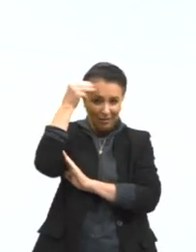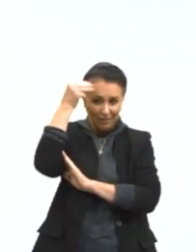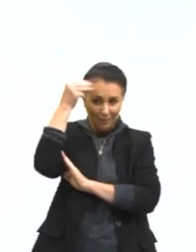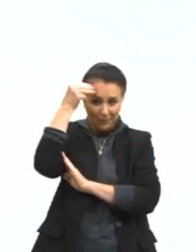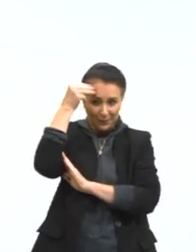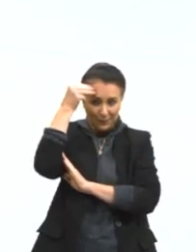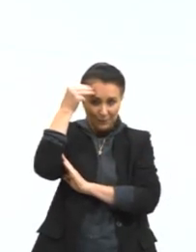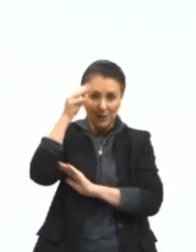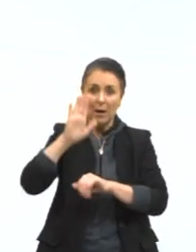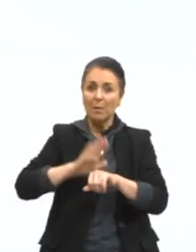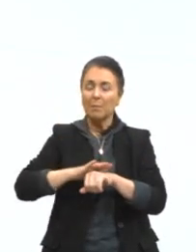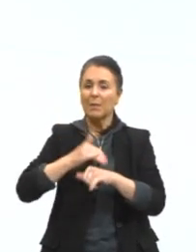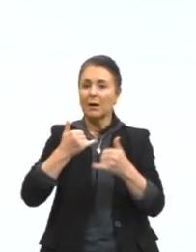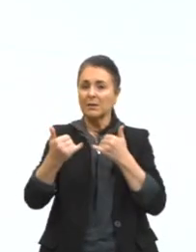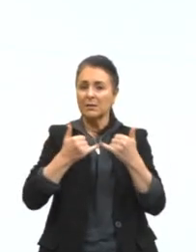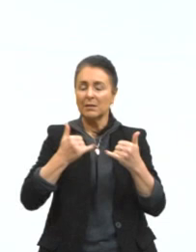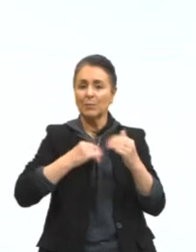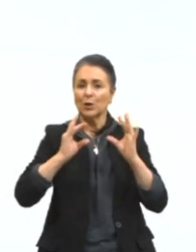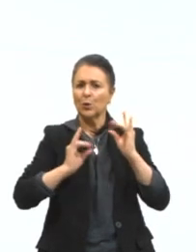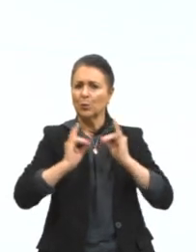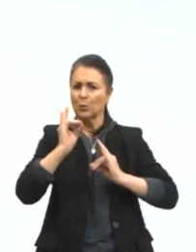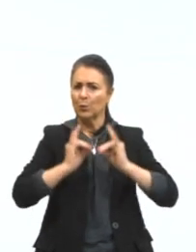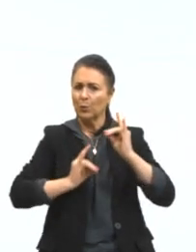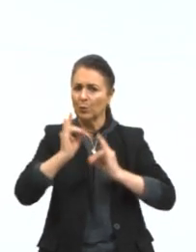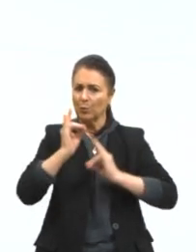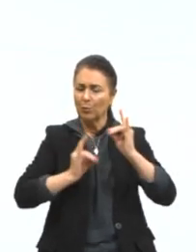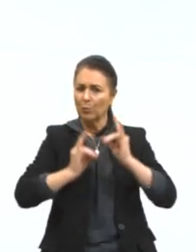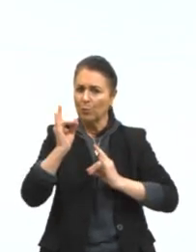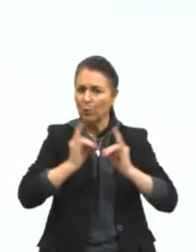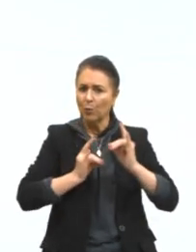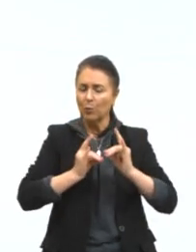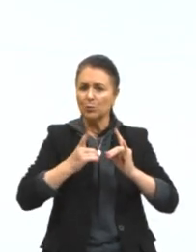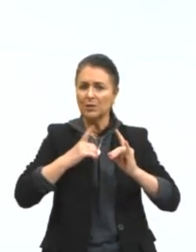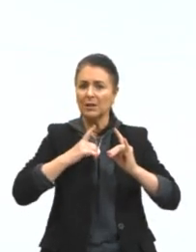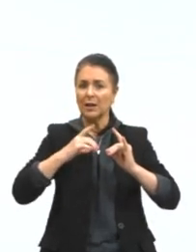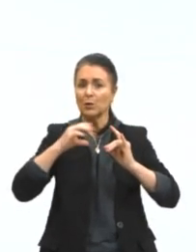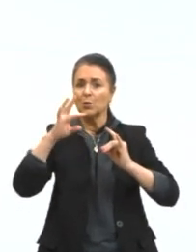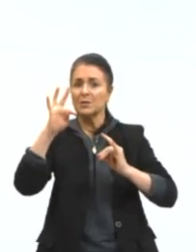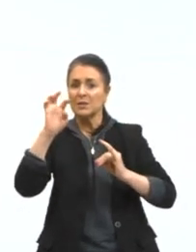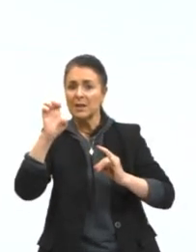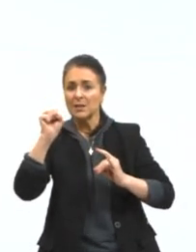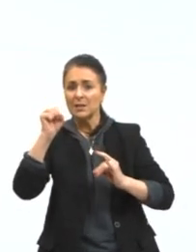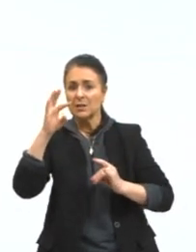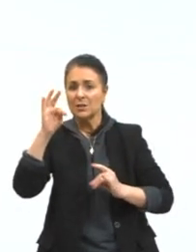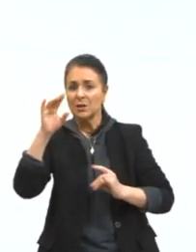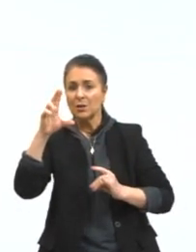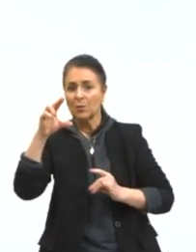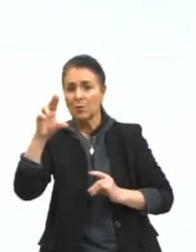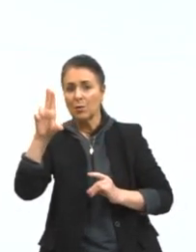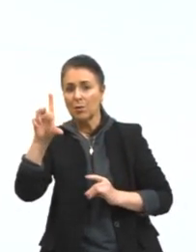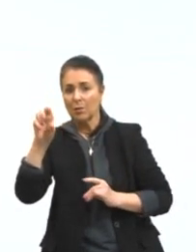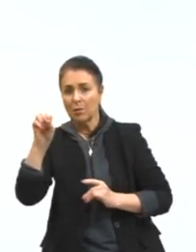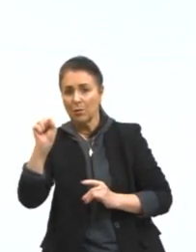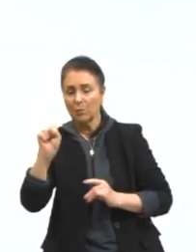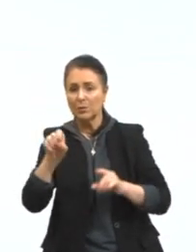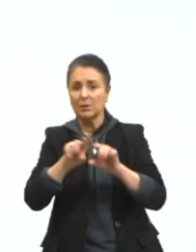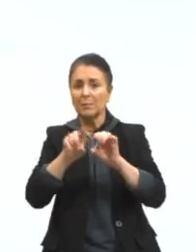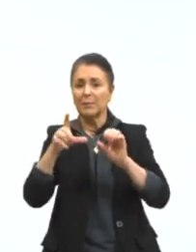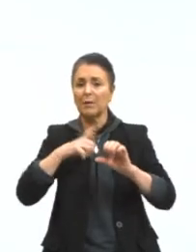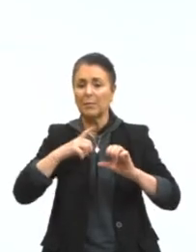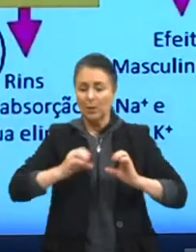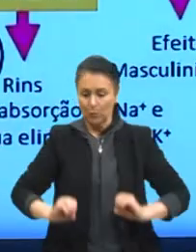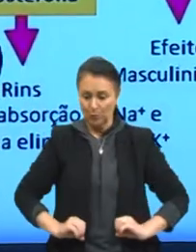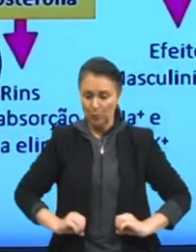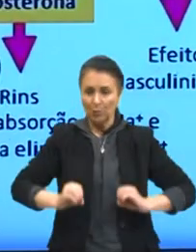um outro exemplo aqui contém hormônios que atuam então nos testículos ovários os hormônios eles vão regular